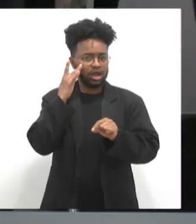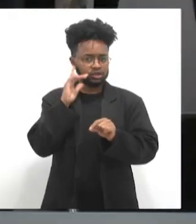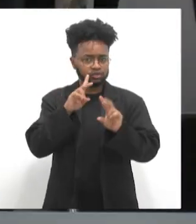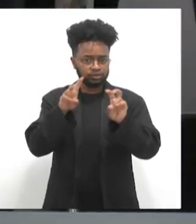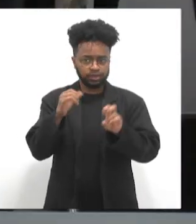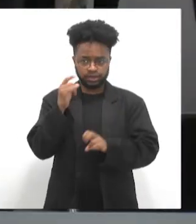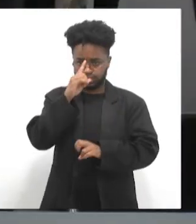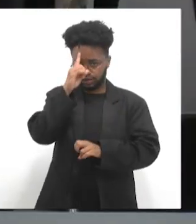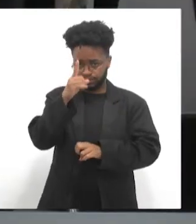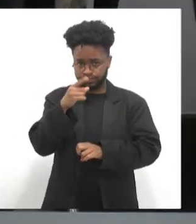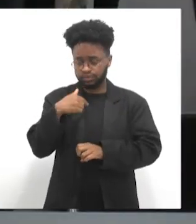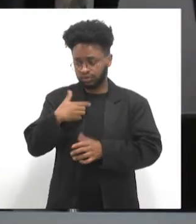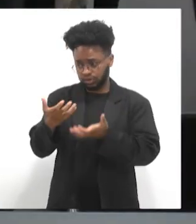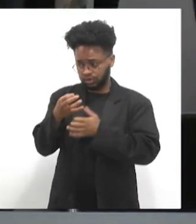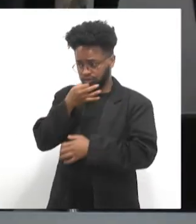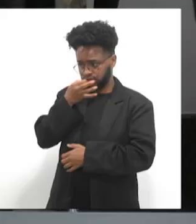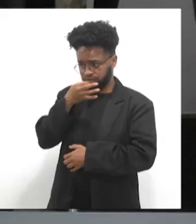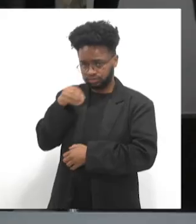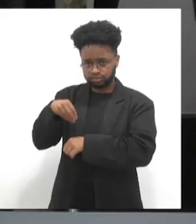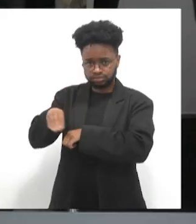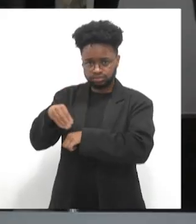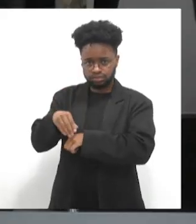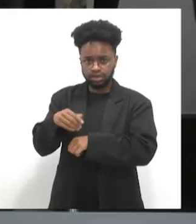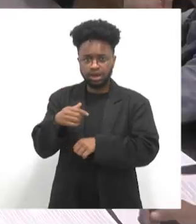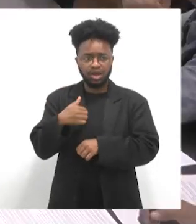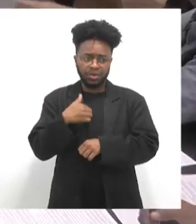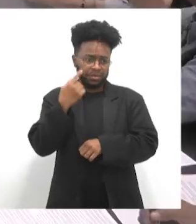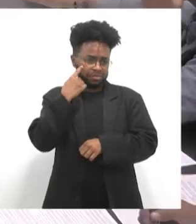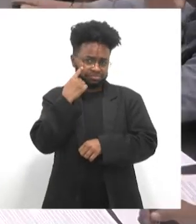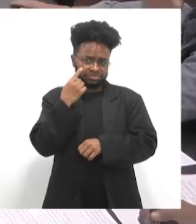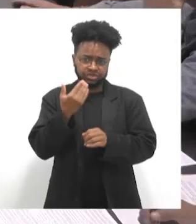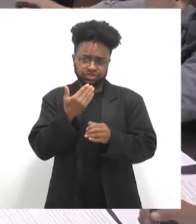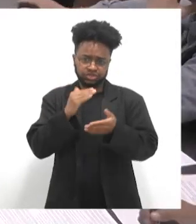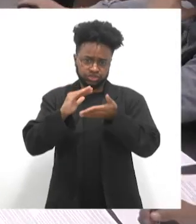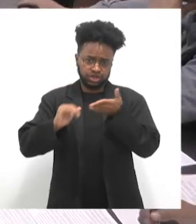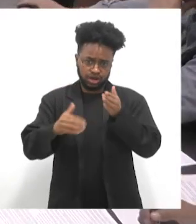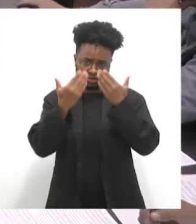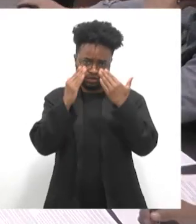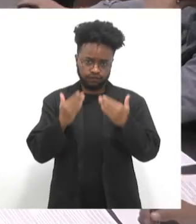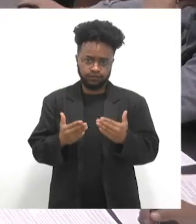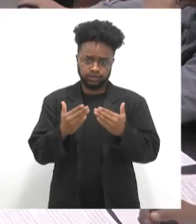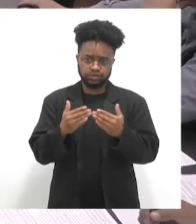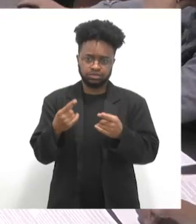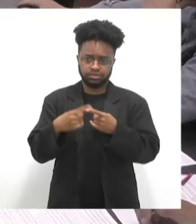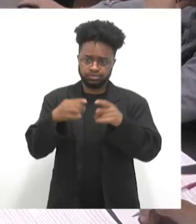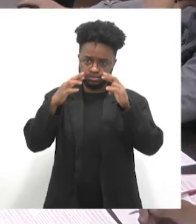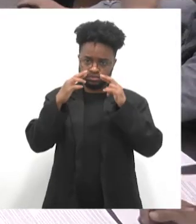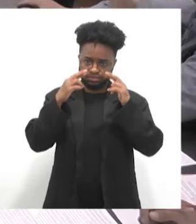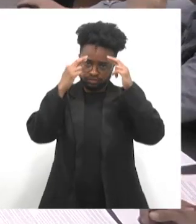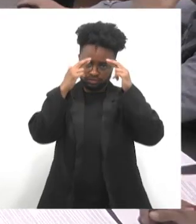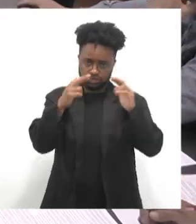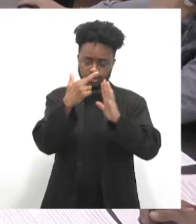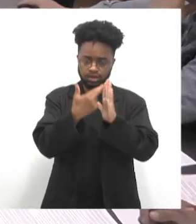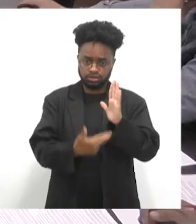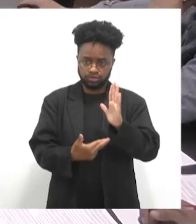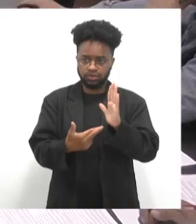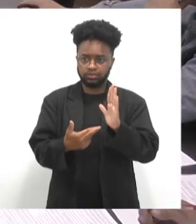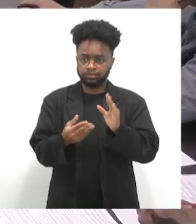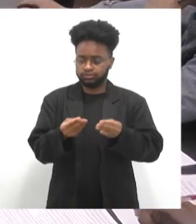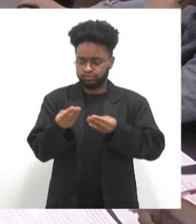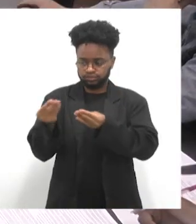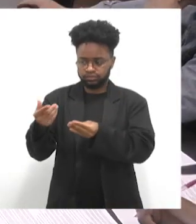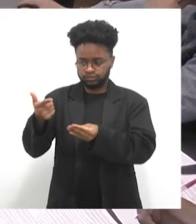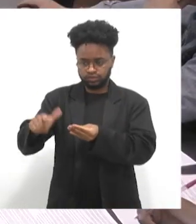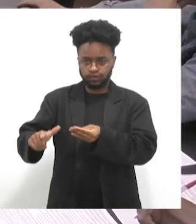uma sugestão. Eu estou pensando em tirar de vista, respeitando até o relatório do deputado Cozzolino, pedir vista, devolver na